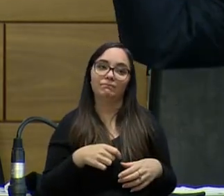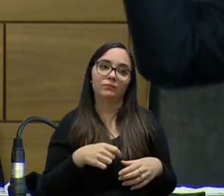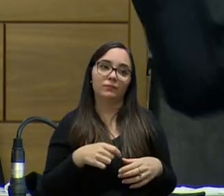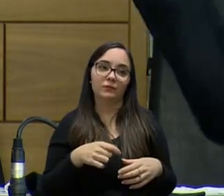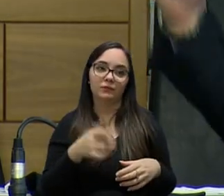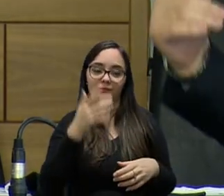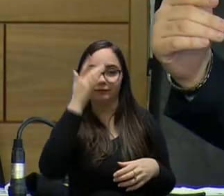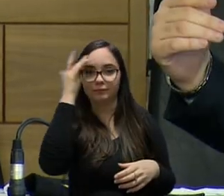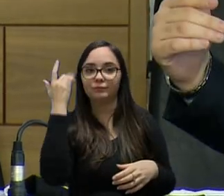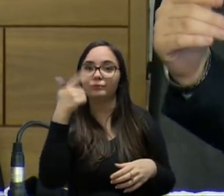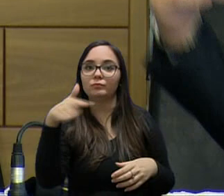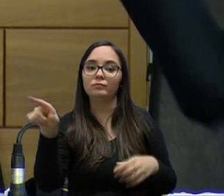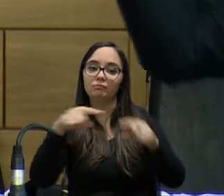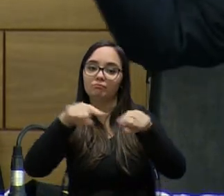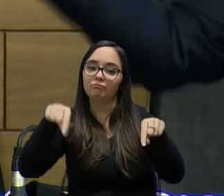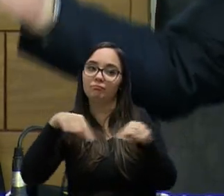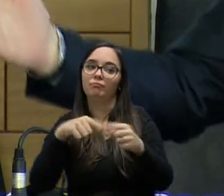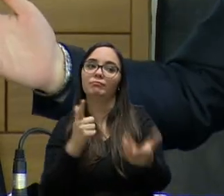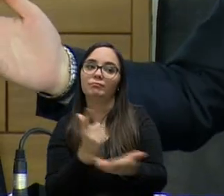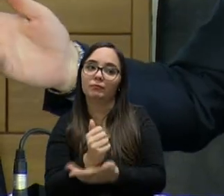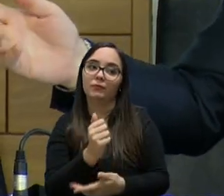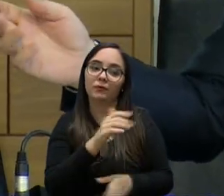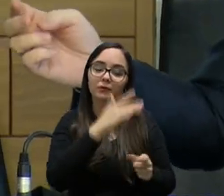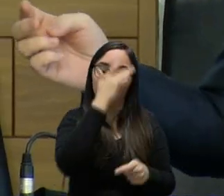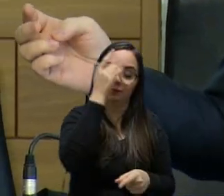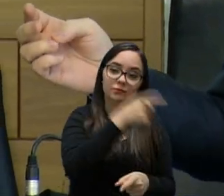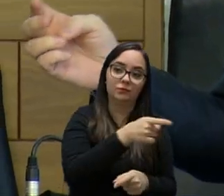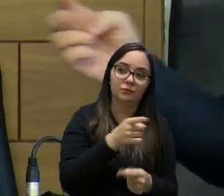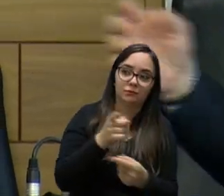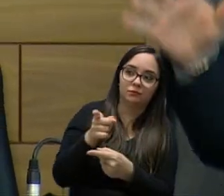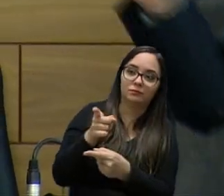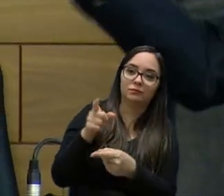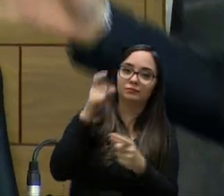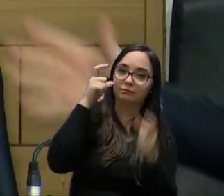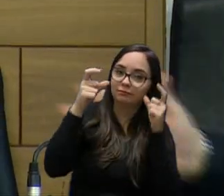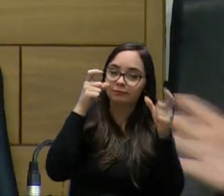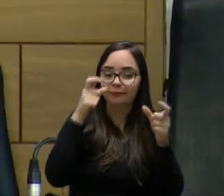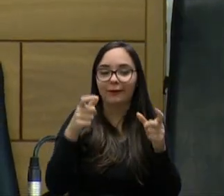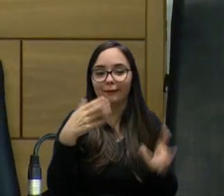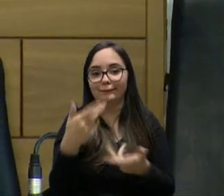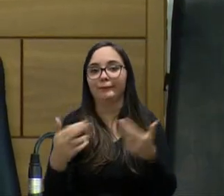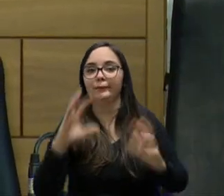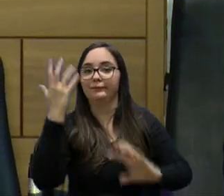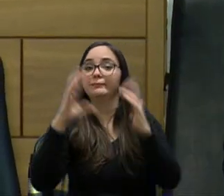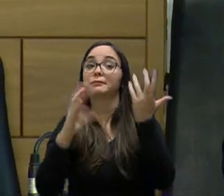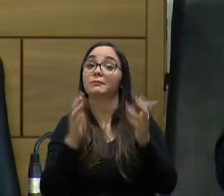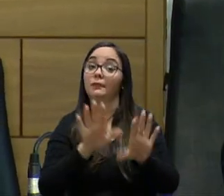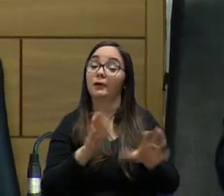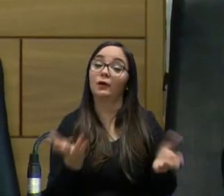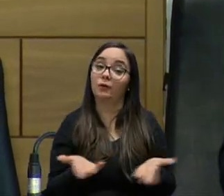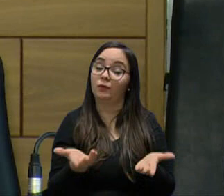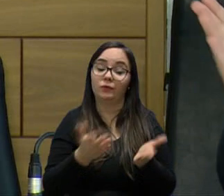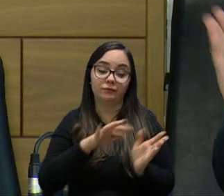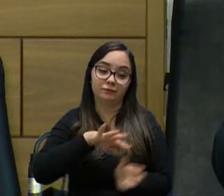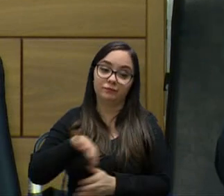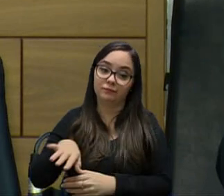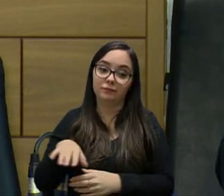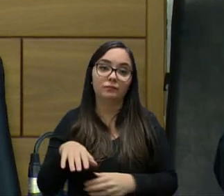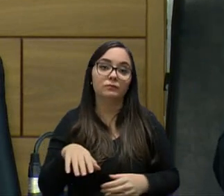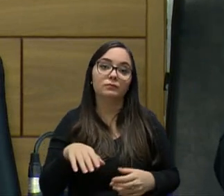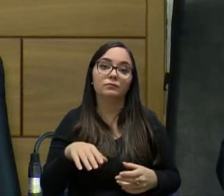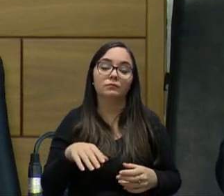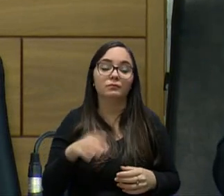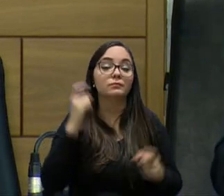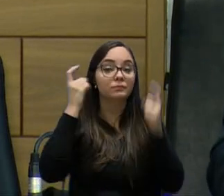loteador aí alguém ganhar alguém também eu gostava do loteador aí é coisa e acontecendo então agora eu acho que vai vir para sua casa